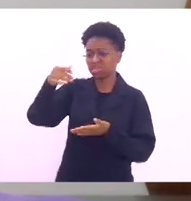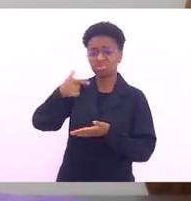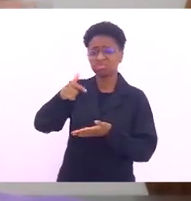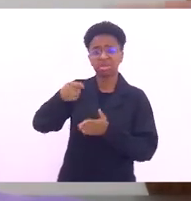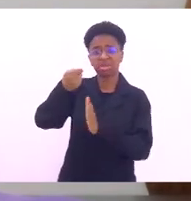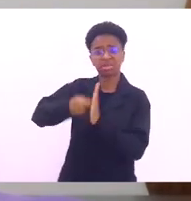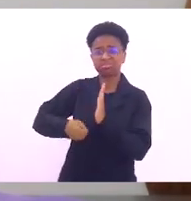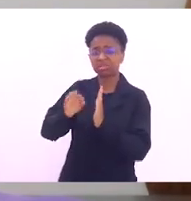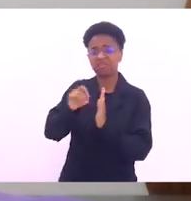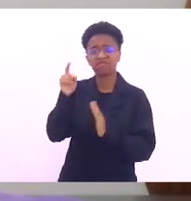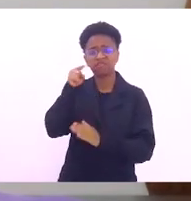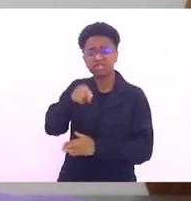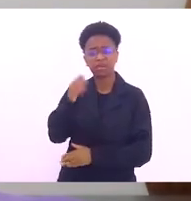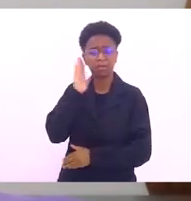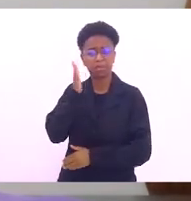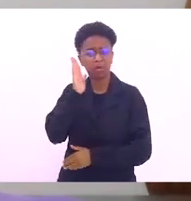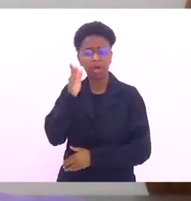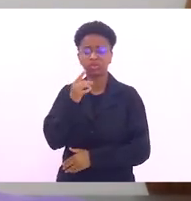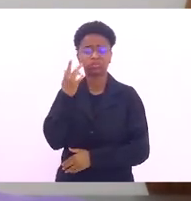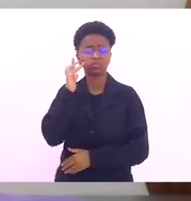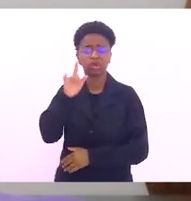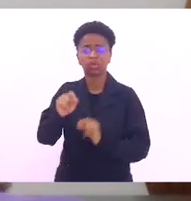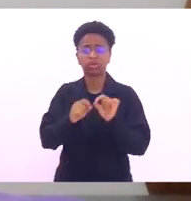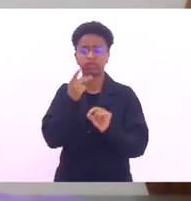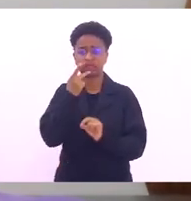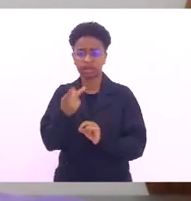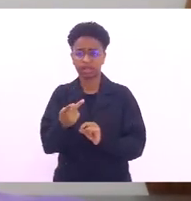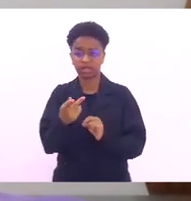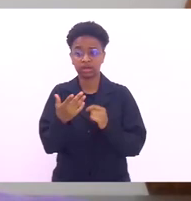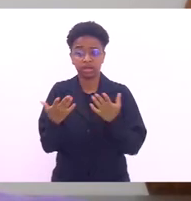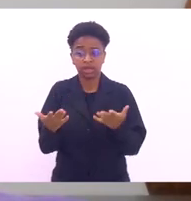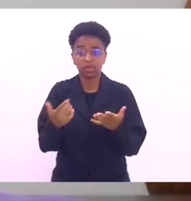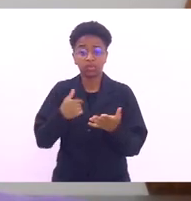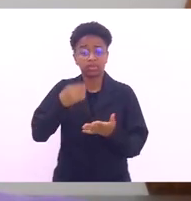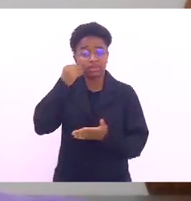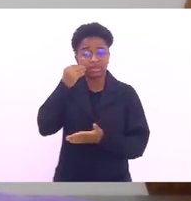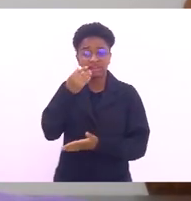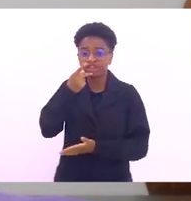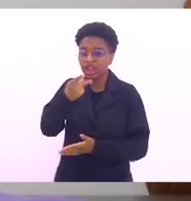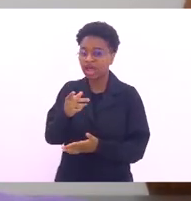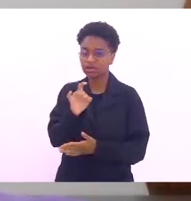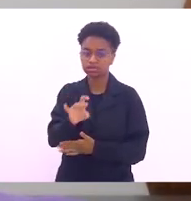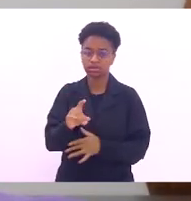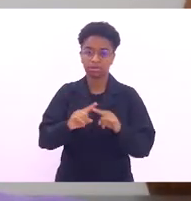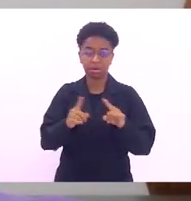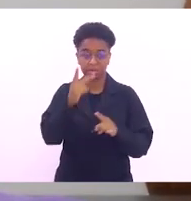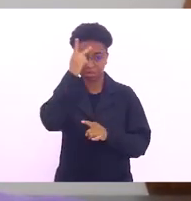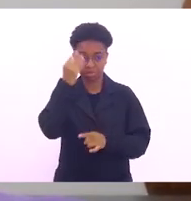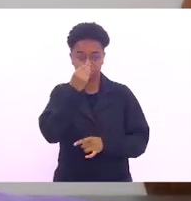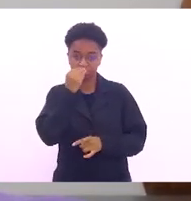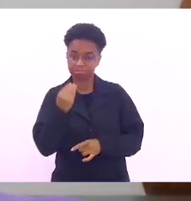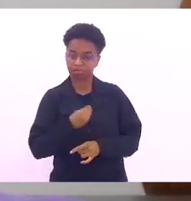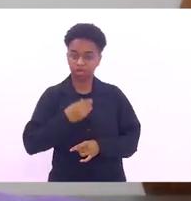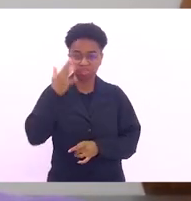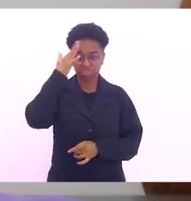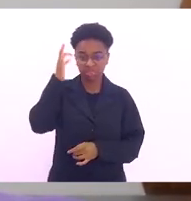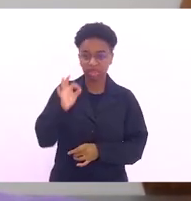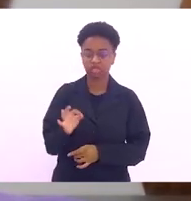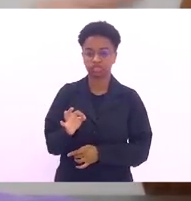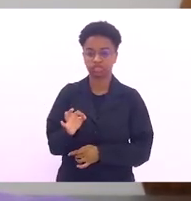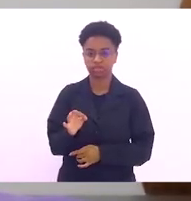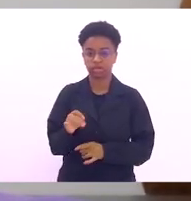escrito a senhora é uma burra a senhora não sabe o que tá falando e eu só tentava falar e ninguém me ouvia ninguém me entendia